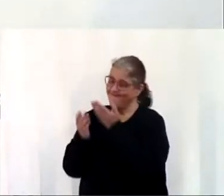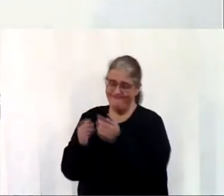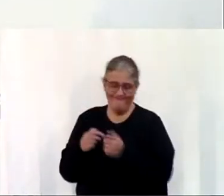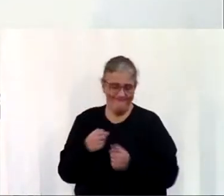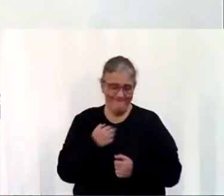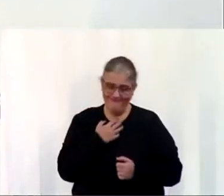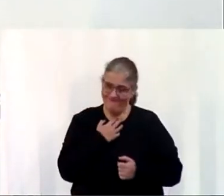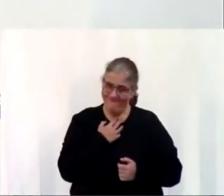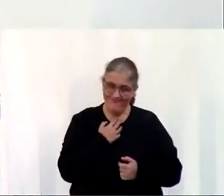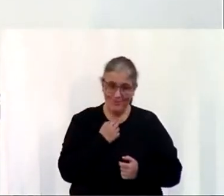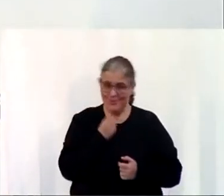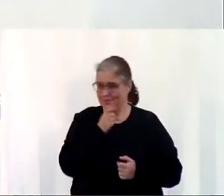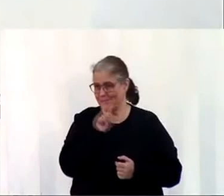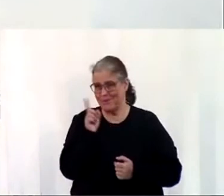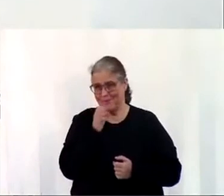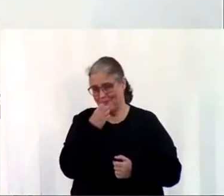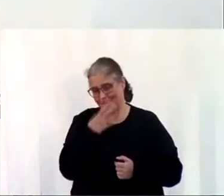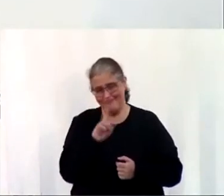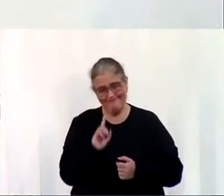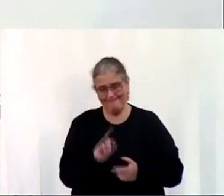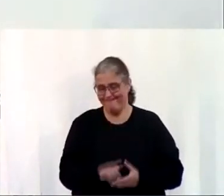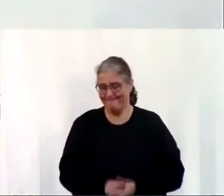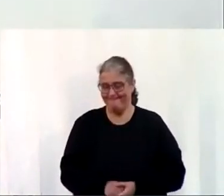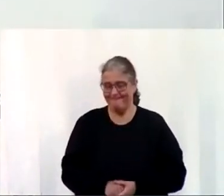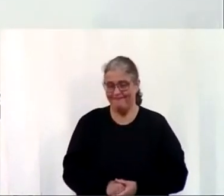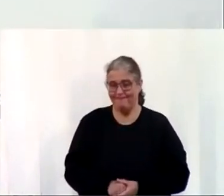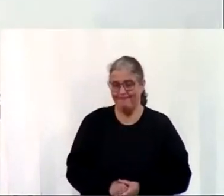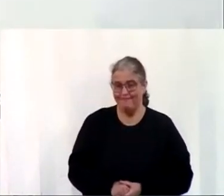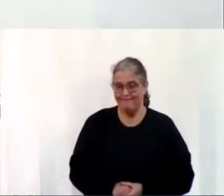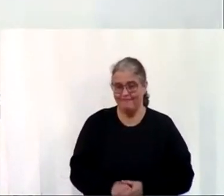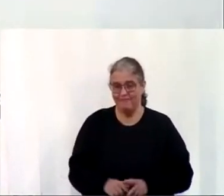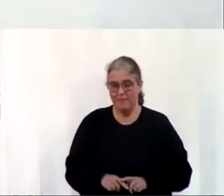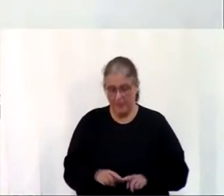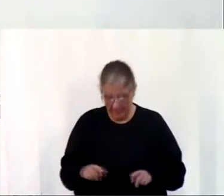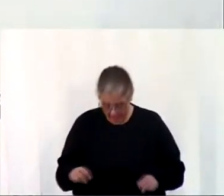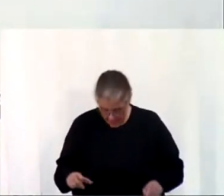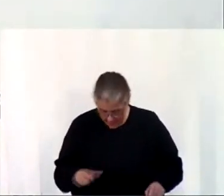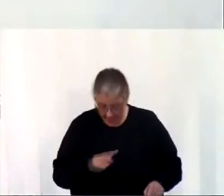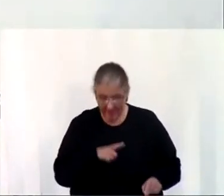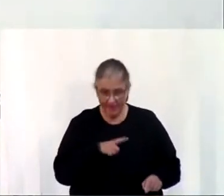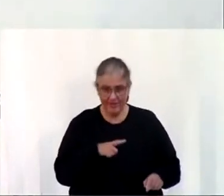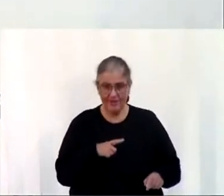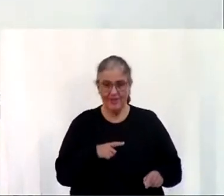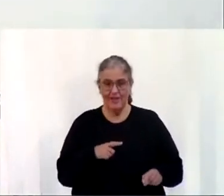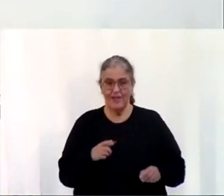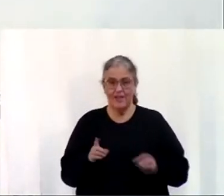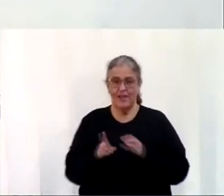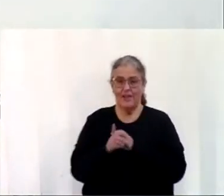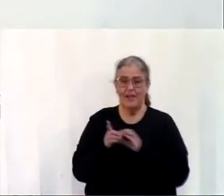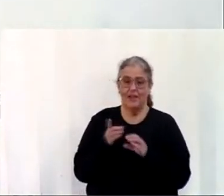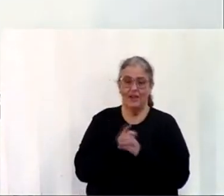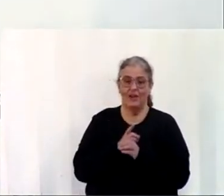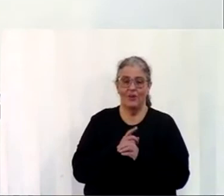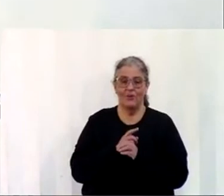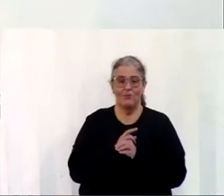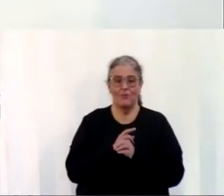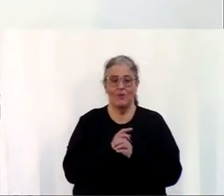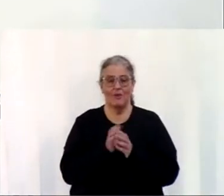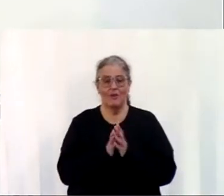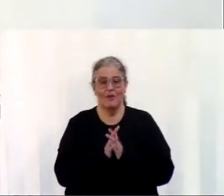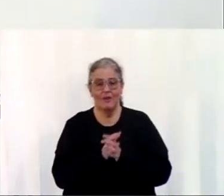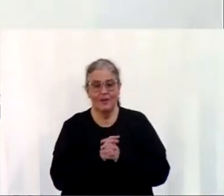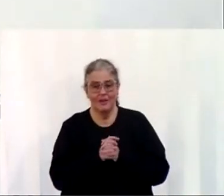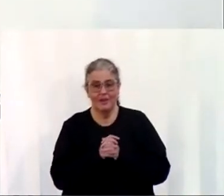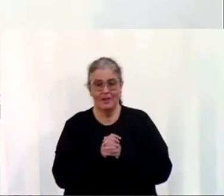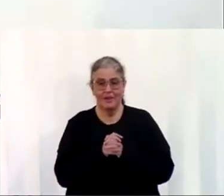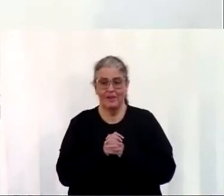você não quer mais orar. E não adianta dizer: Senhor, me dá vontade de orar, porque aí é colocar a culpa em Deus. Aí é achar: eu não oro porque Deus não me faz